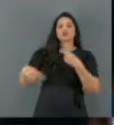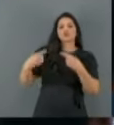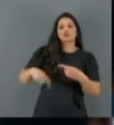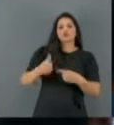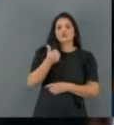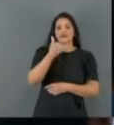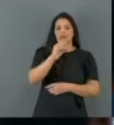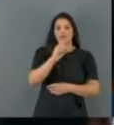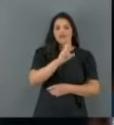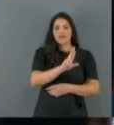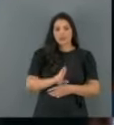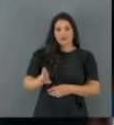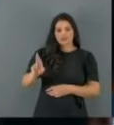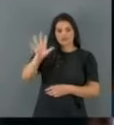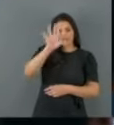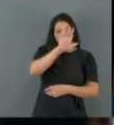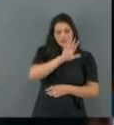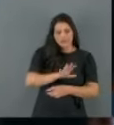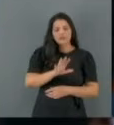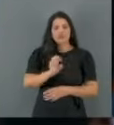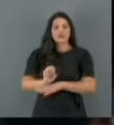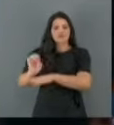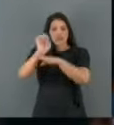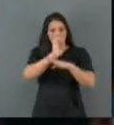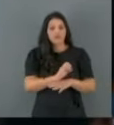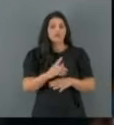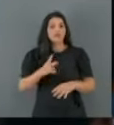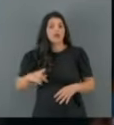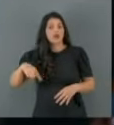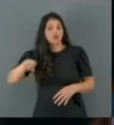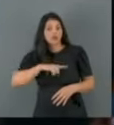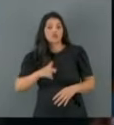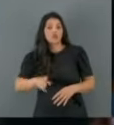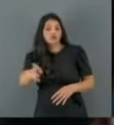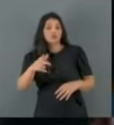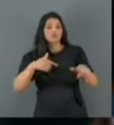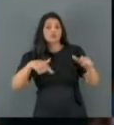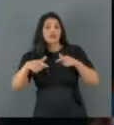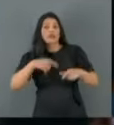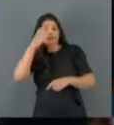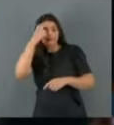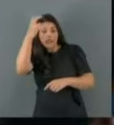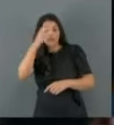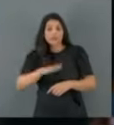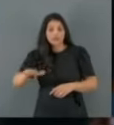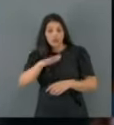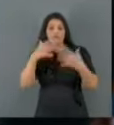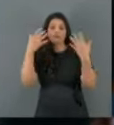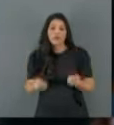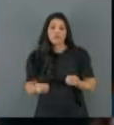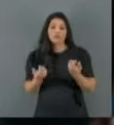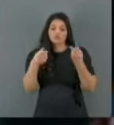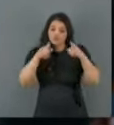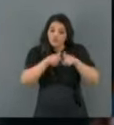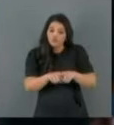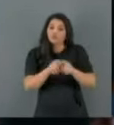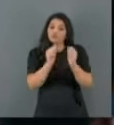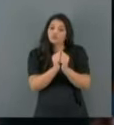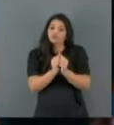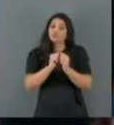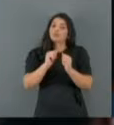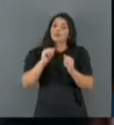representantes da PRF nos GAECOS, nós continuamos com as operações de inteligência, vamos colaborar caso a caso,